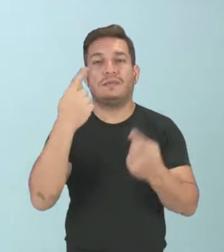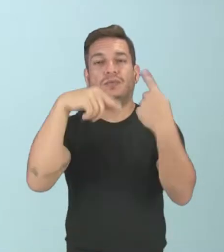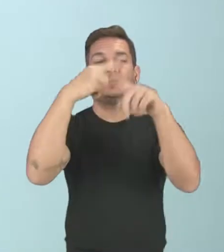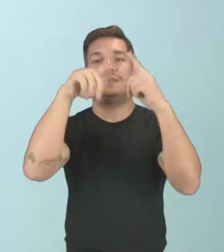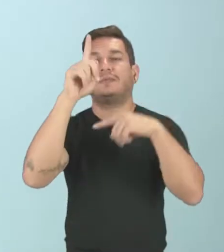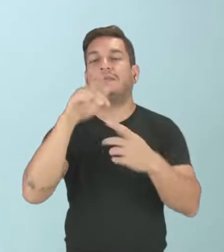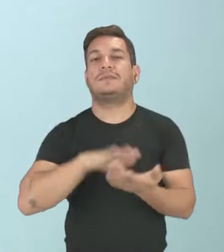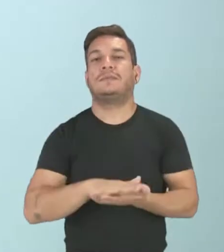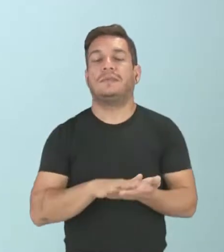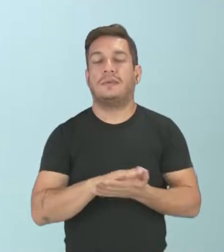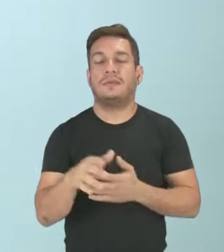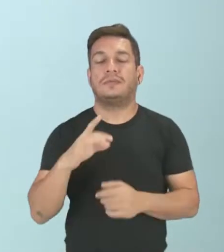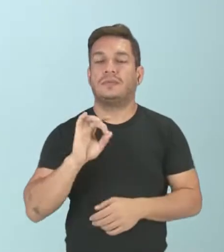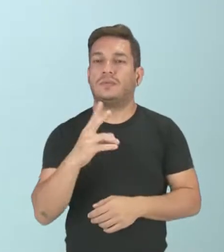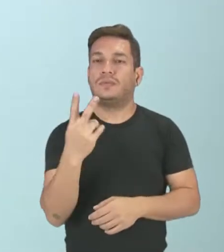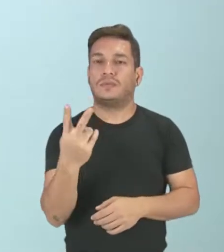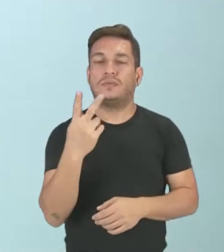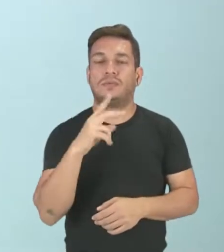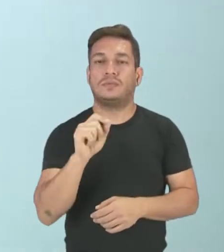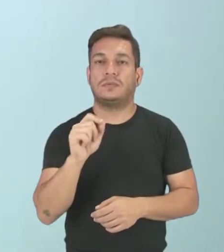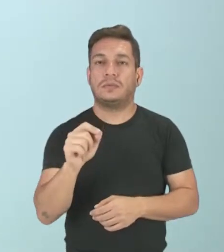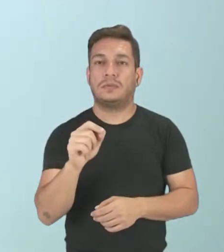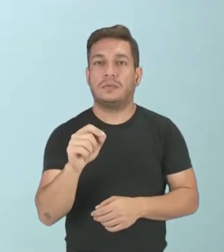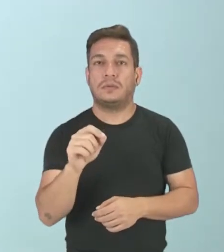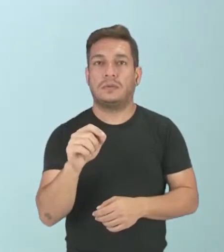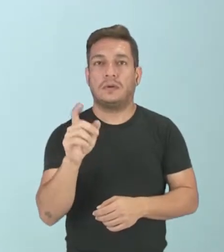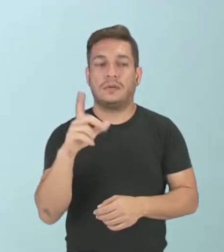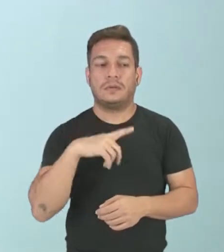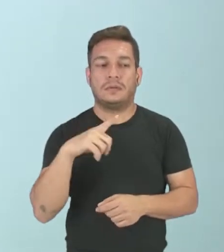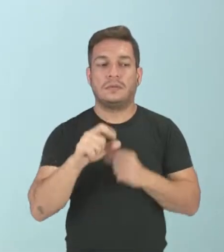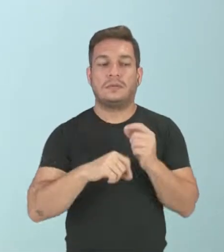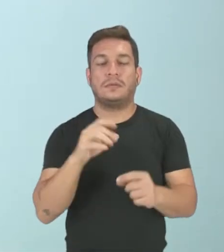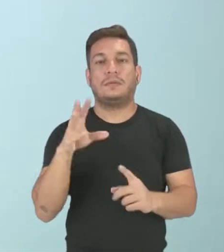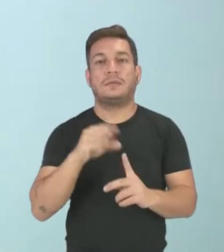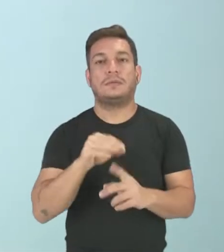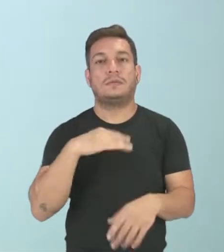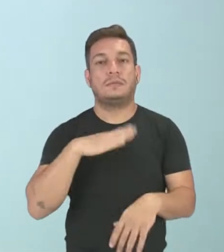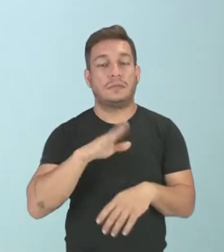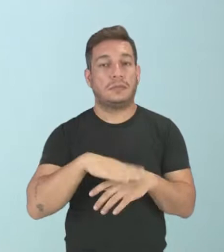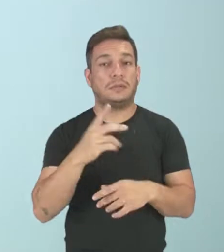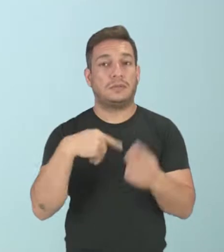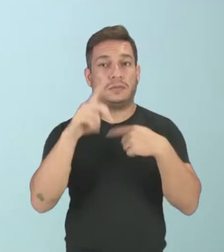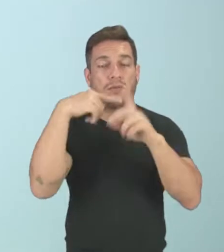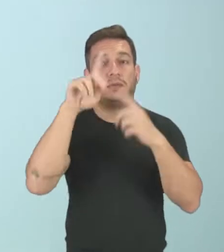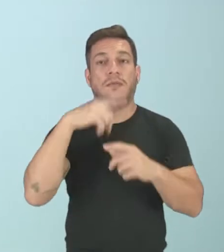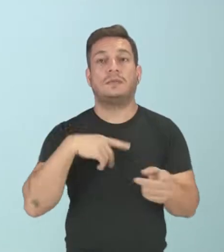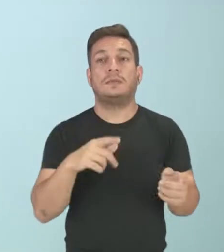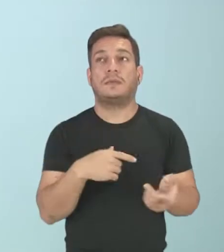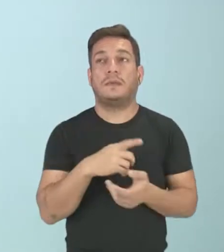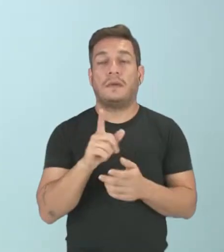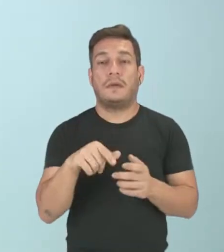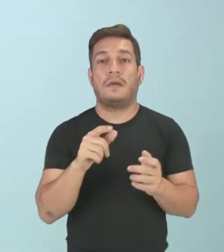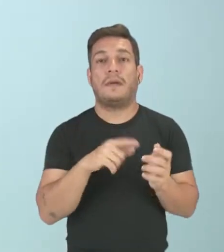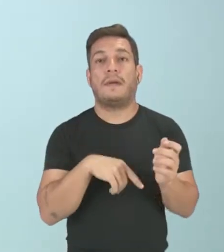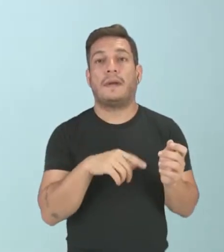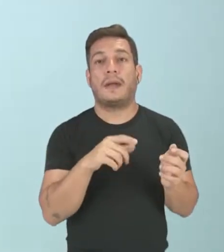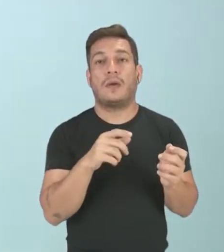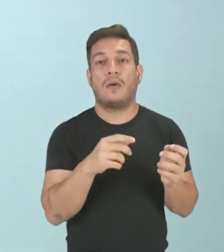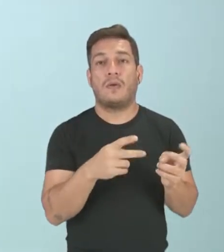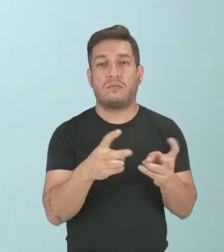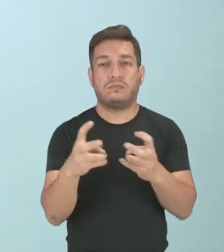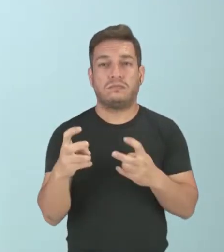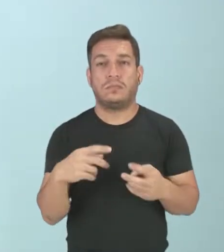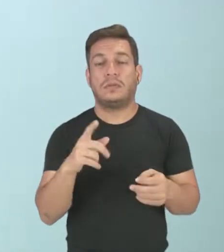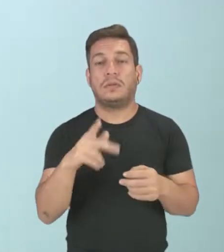sucesso. Apenas 2 capitanias hereditárias elas obtiveram mais sucesso em questão de mercado consumidor. Exatamente aqui fica